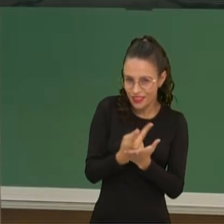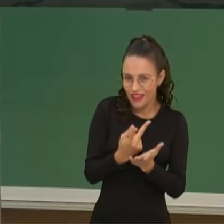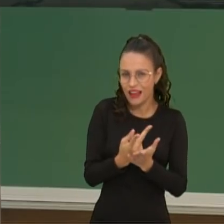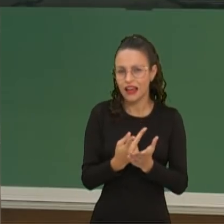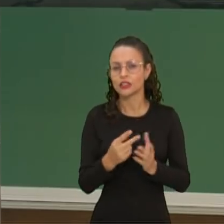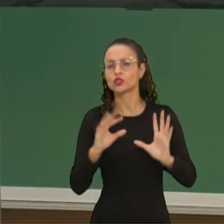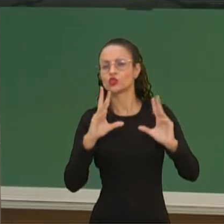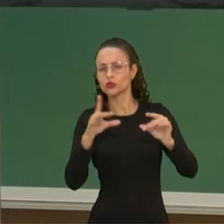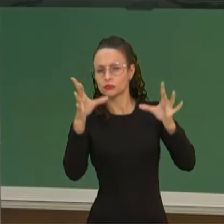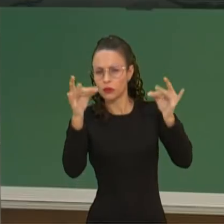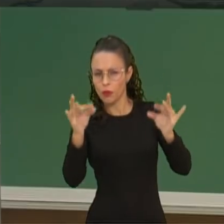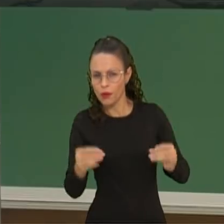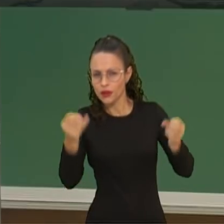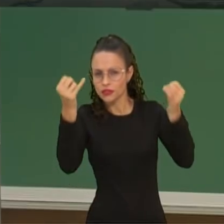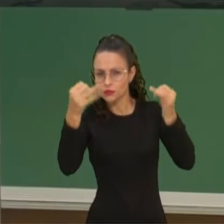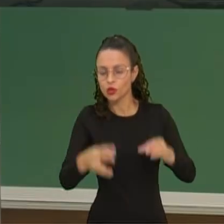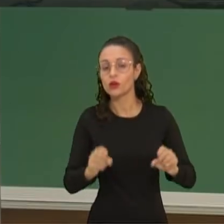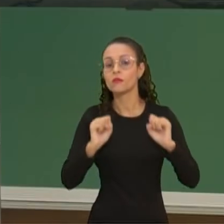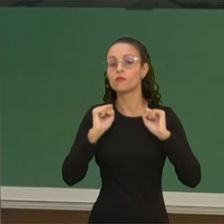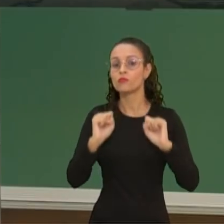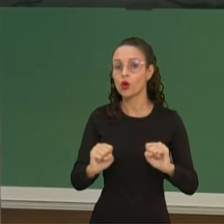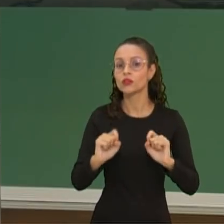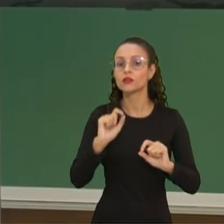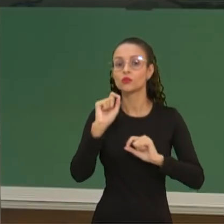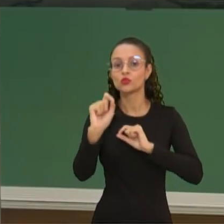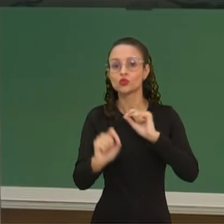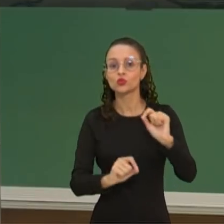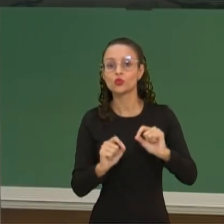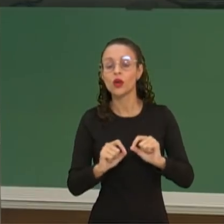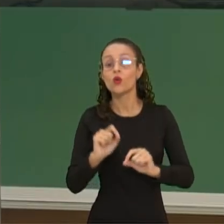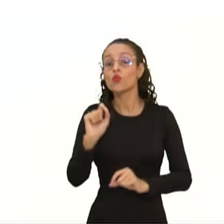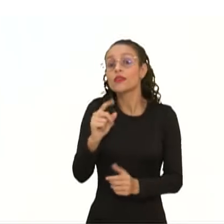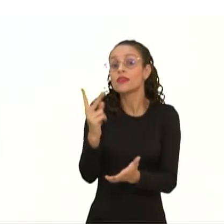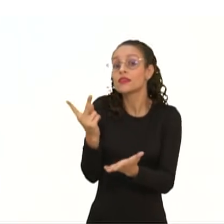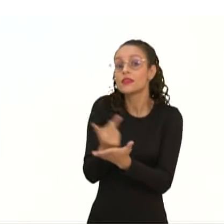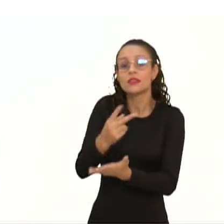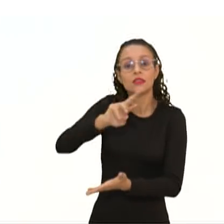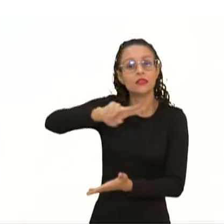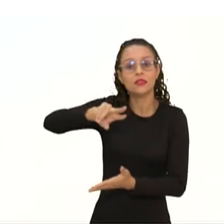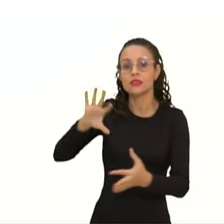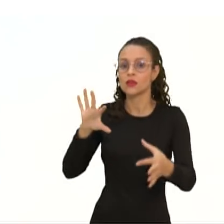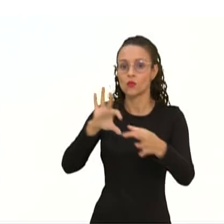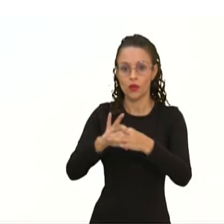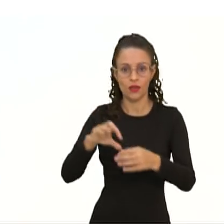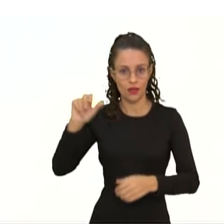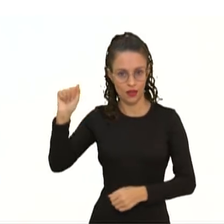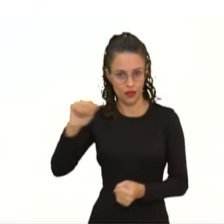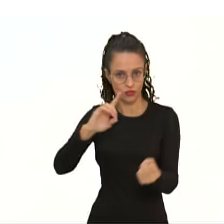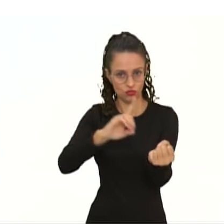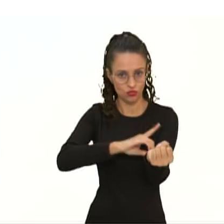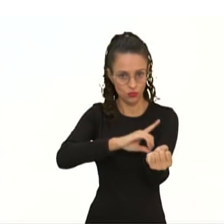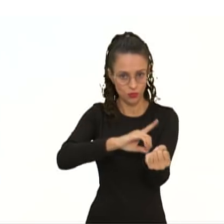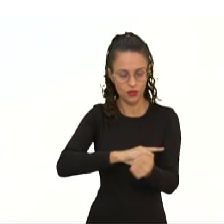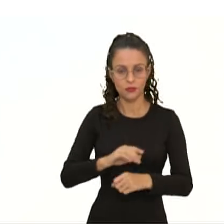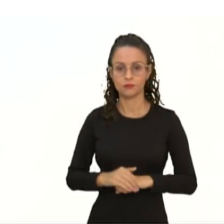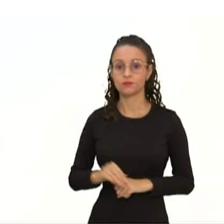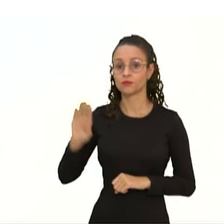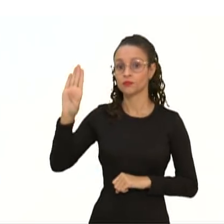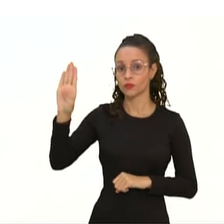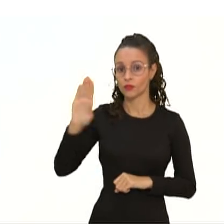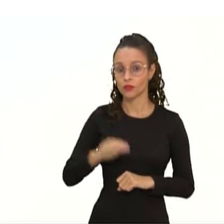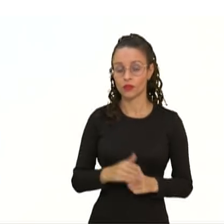falamos sobre todas elas, podemos citar todas elas, menos a alternativa A, diabetes, a